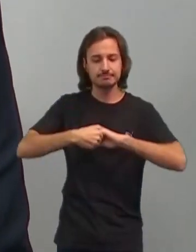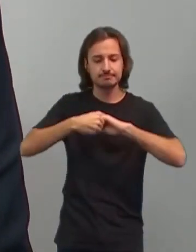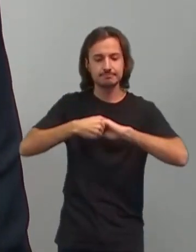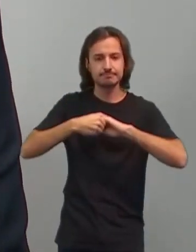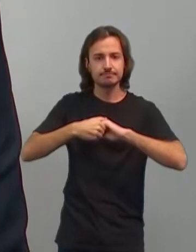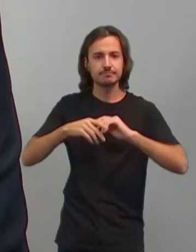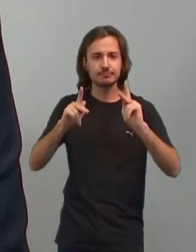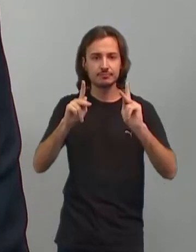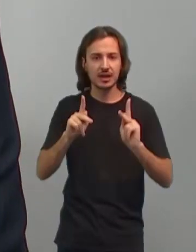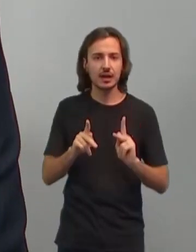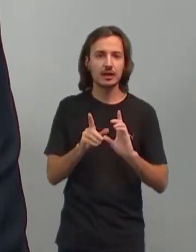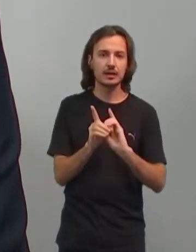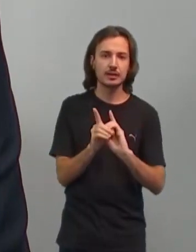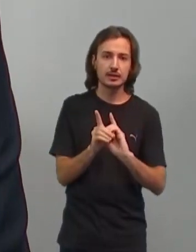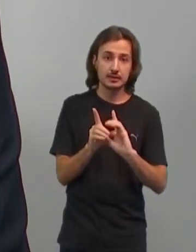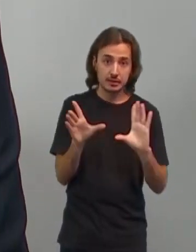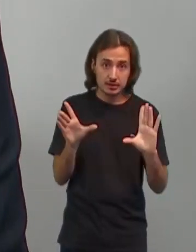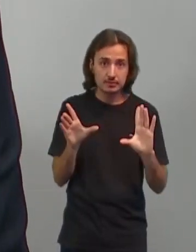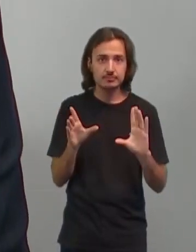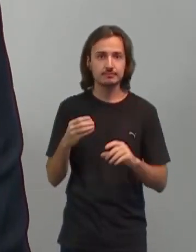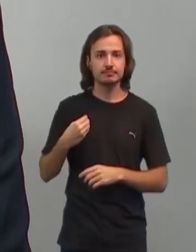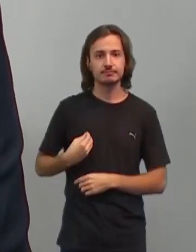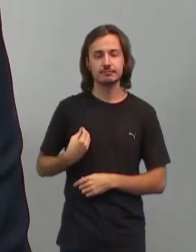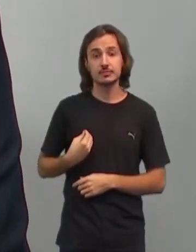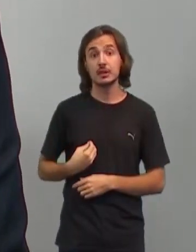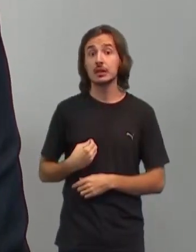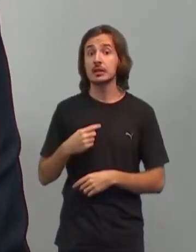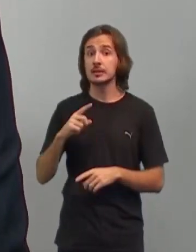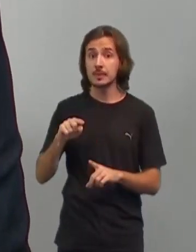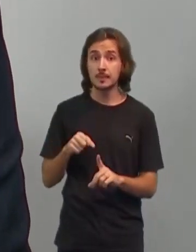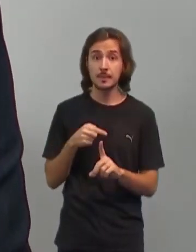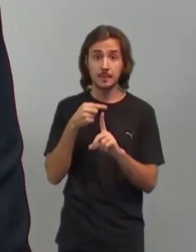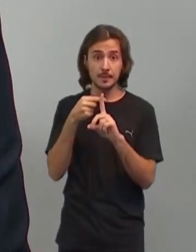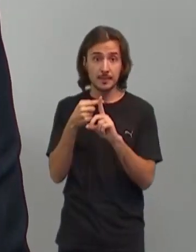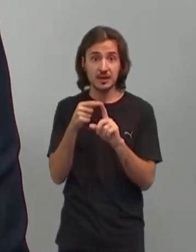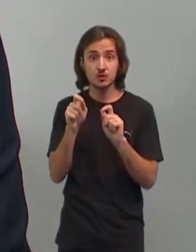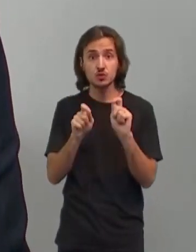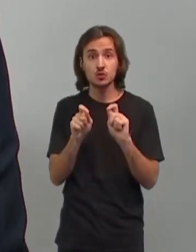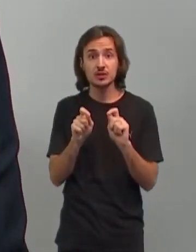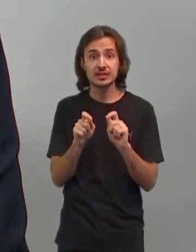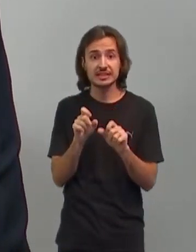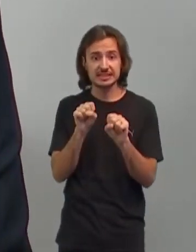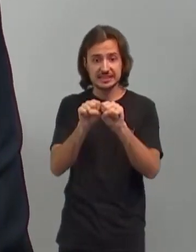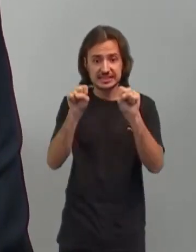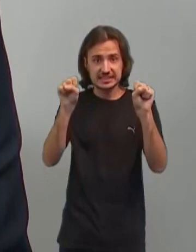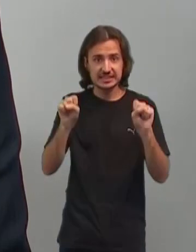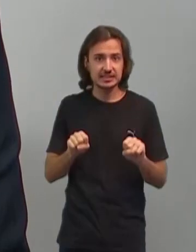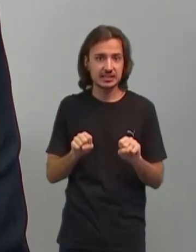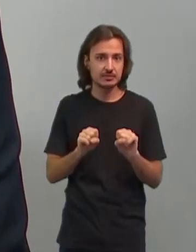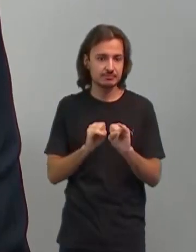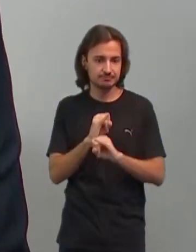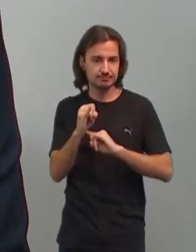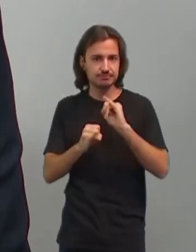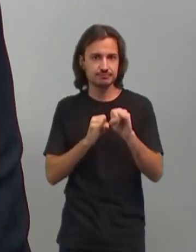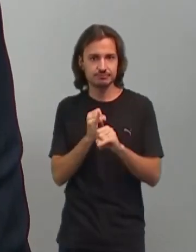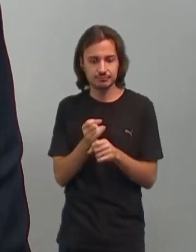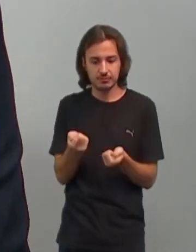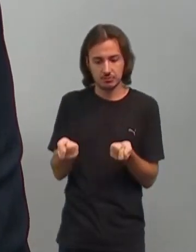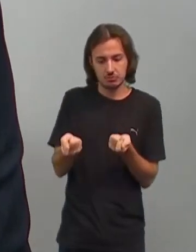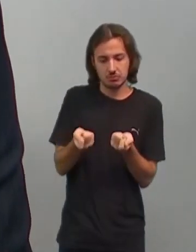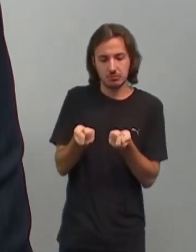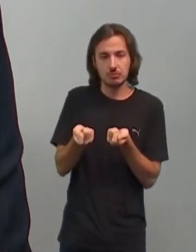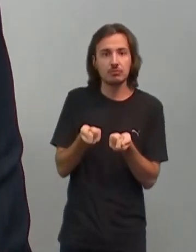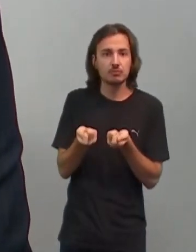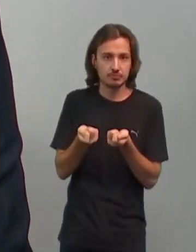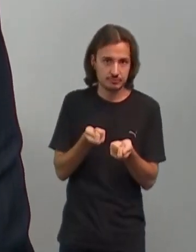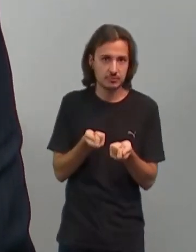e democracia participativa, além de criar um sistema de mediação e conciliação digital, estabelecer critérios para contratações